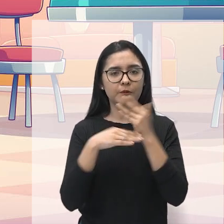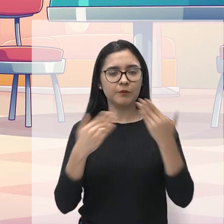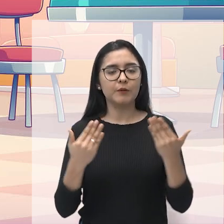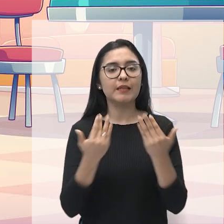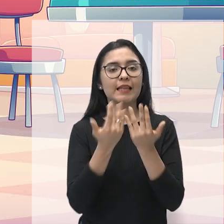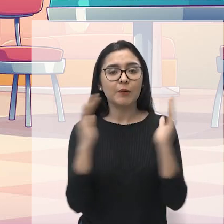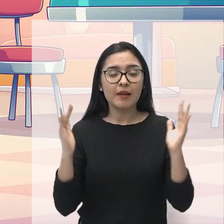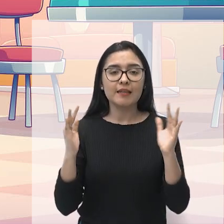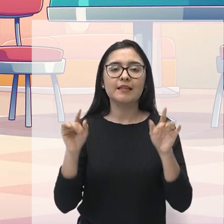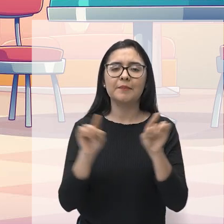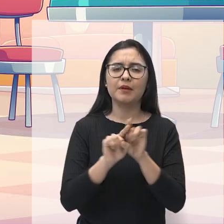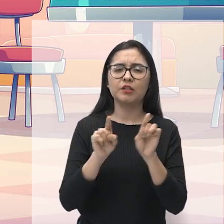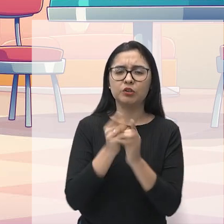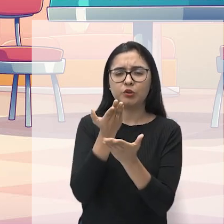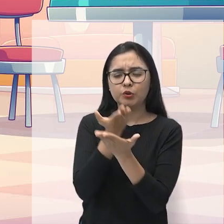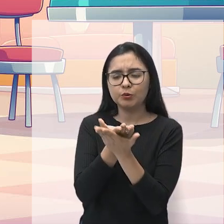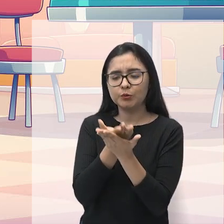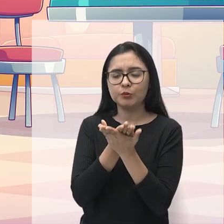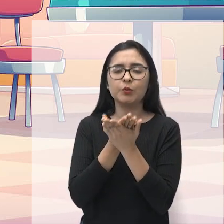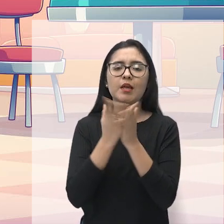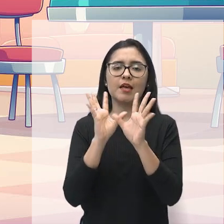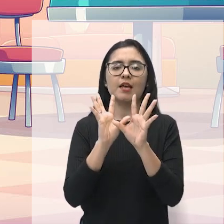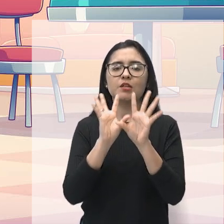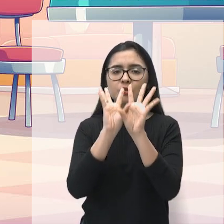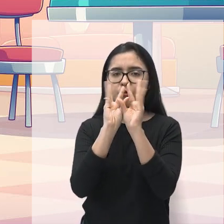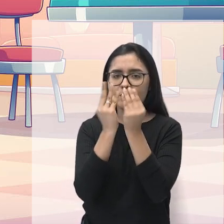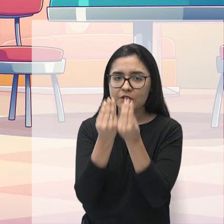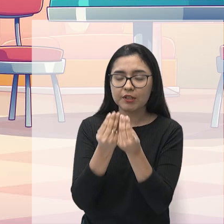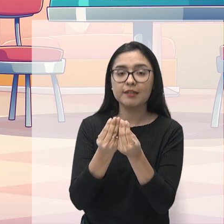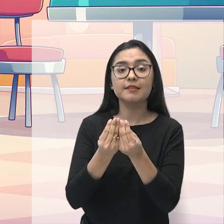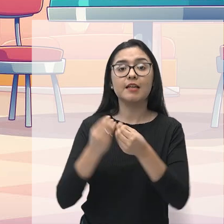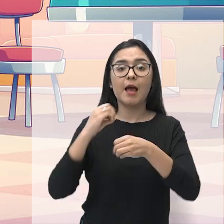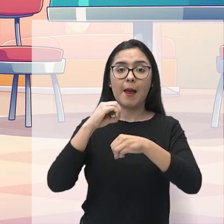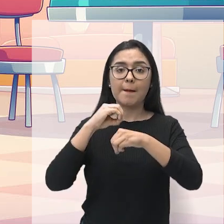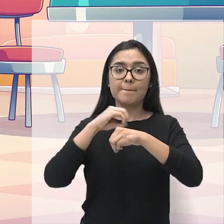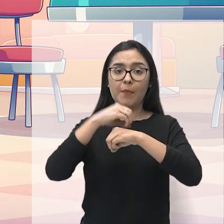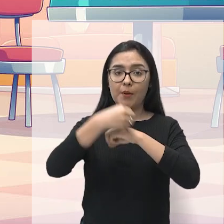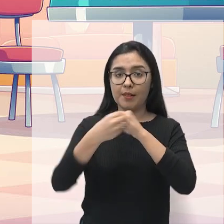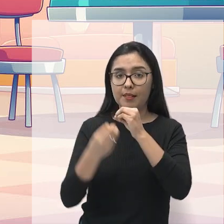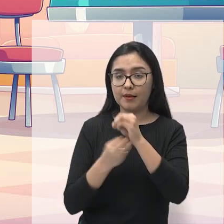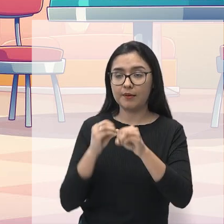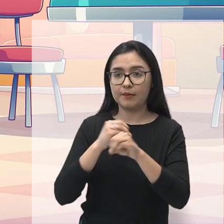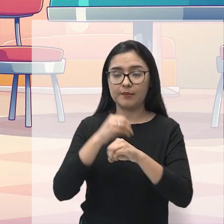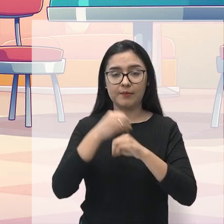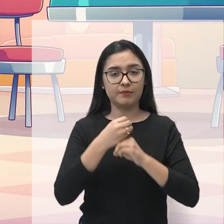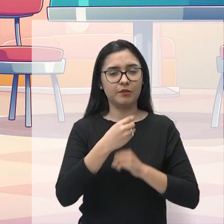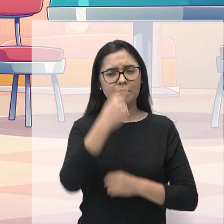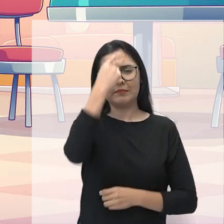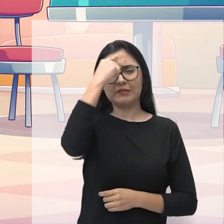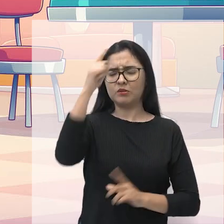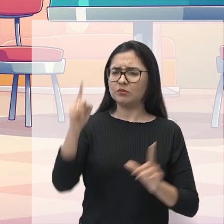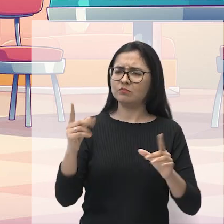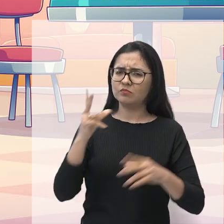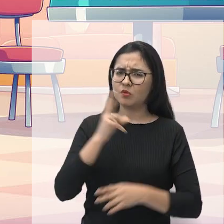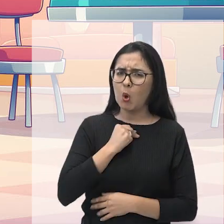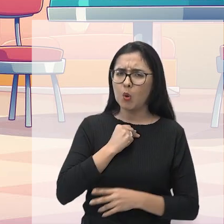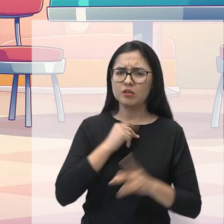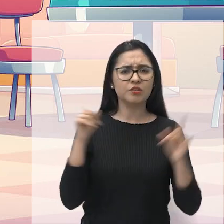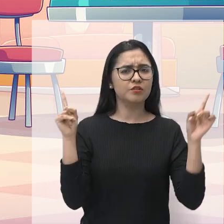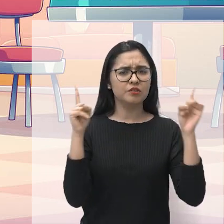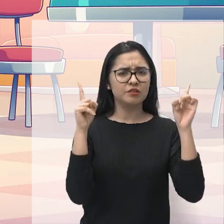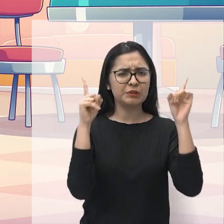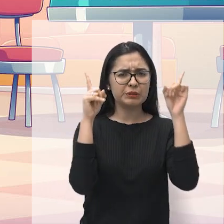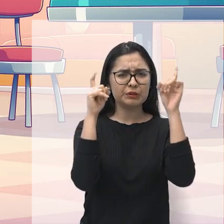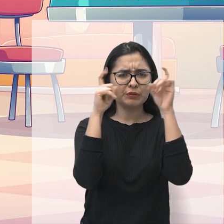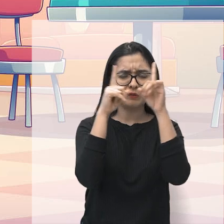as substâncias, as moléculas. A gente pensa o quê? Nossa, isso é difícil, isso não faz